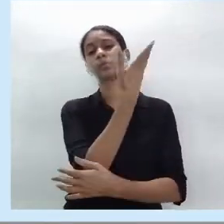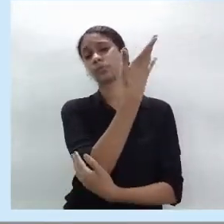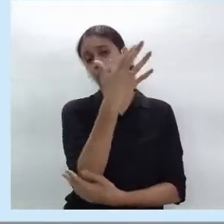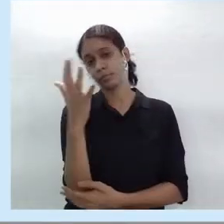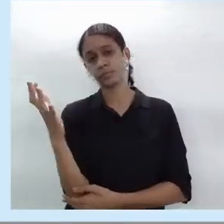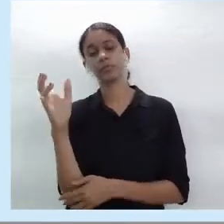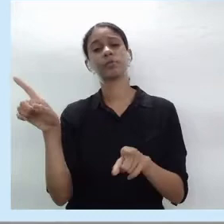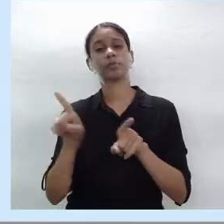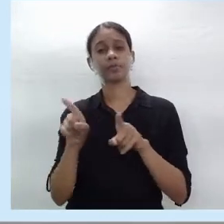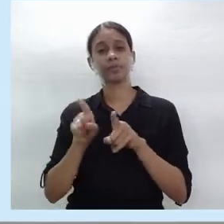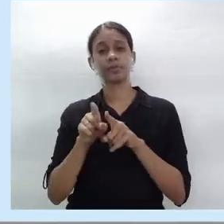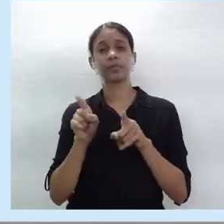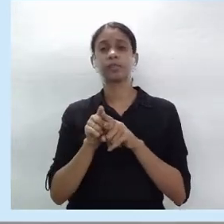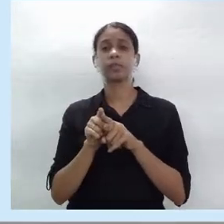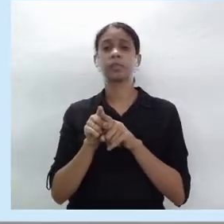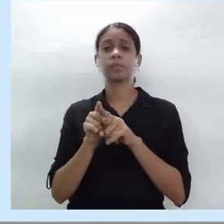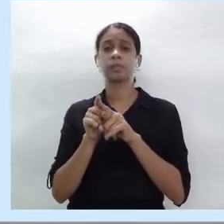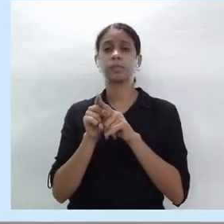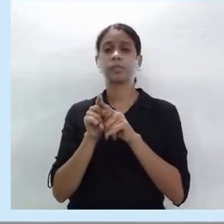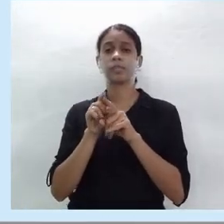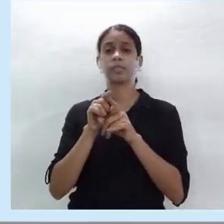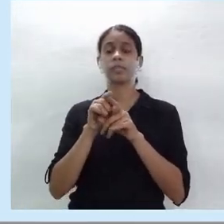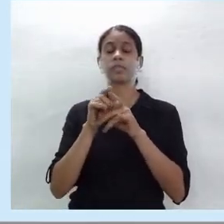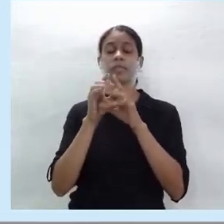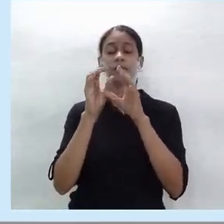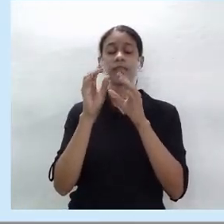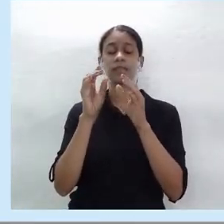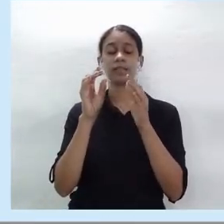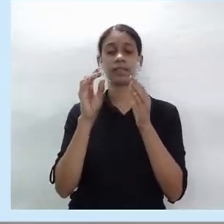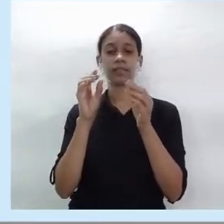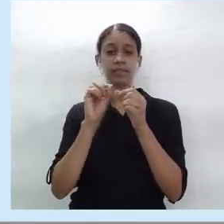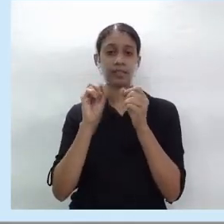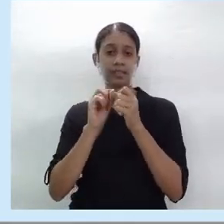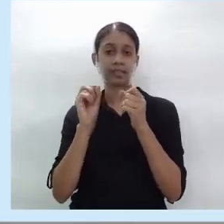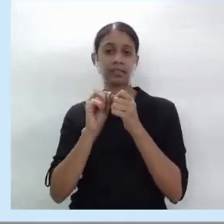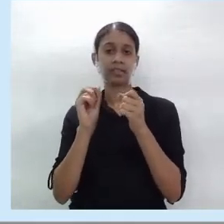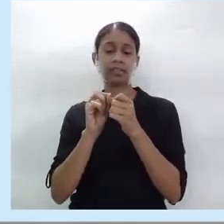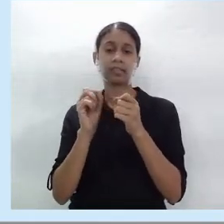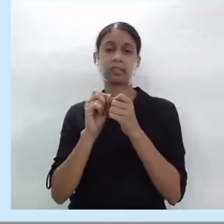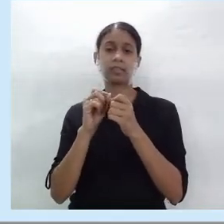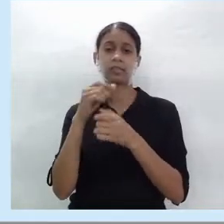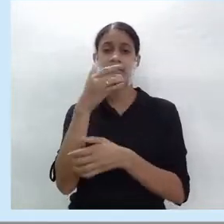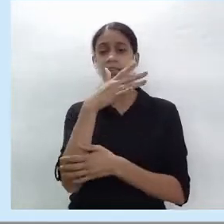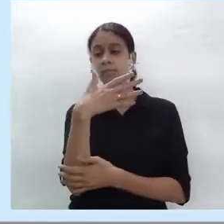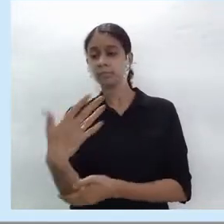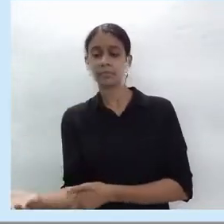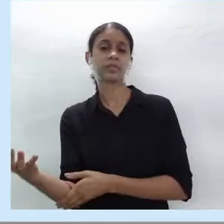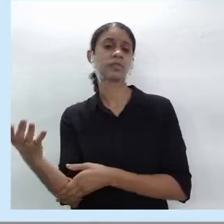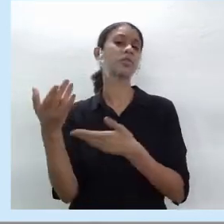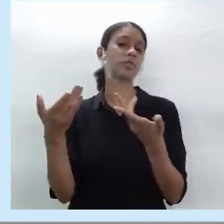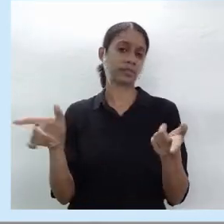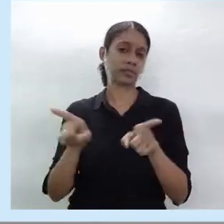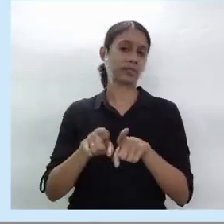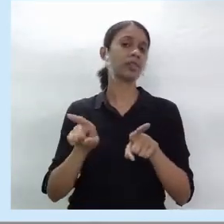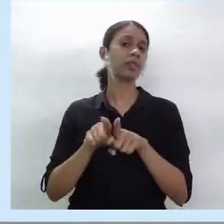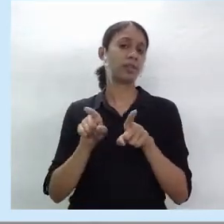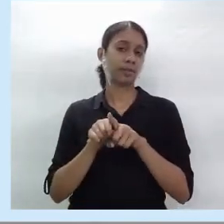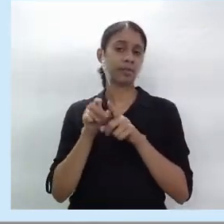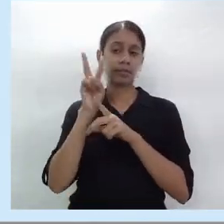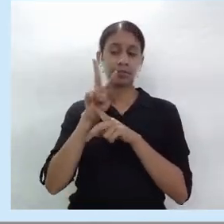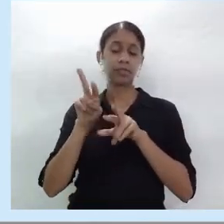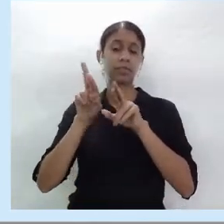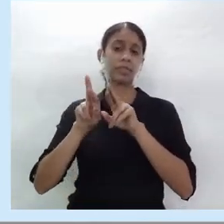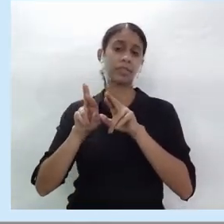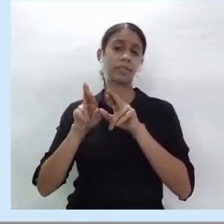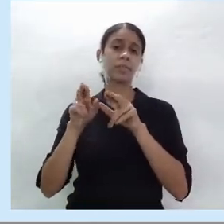também a degradação ambiental. Então, a pauta que nós trazemos atualmente da